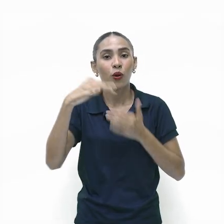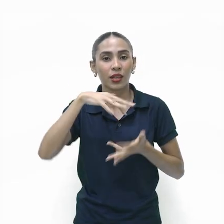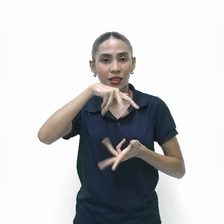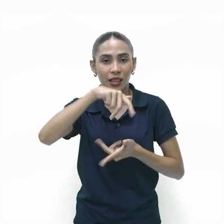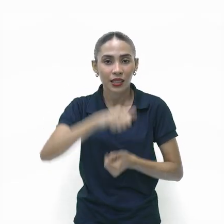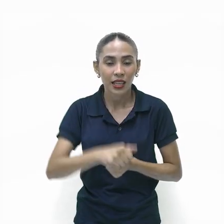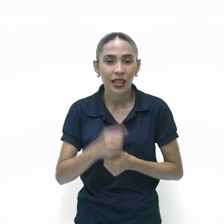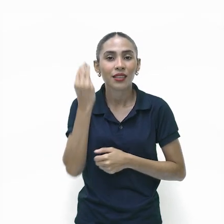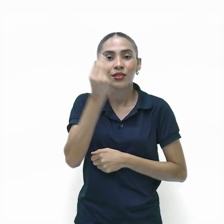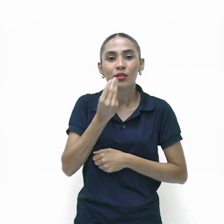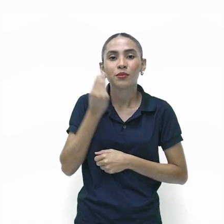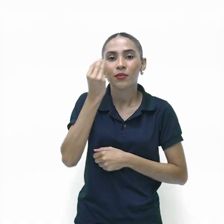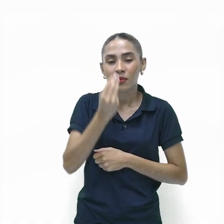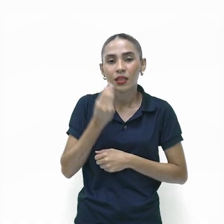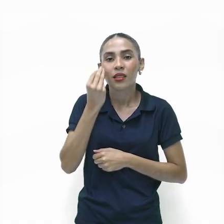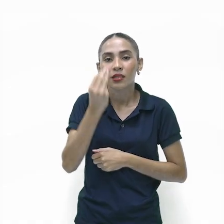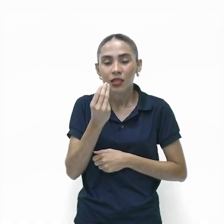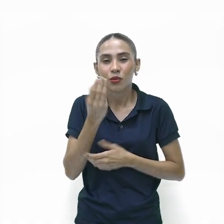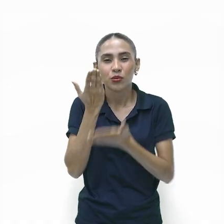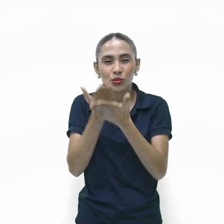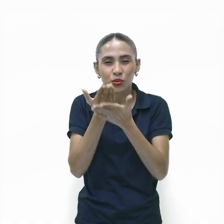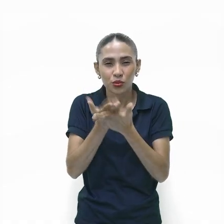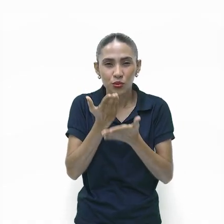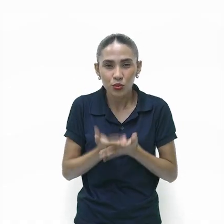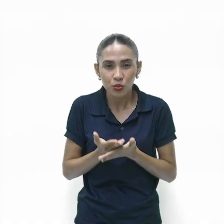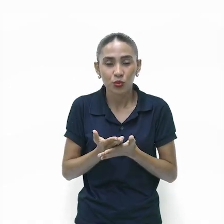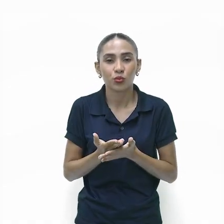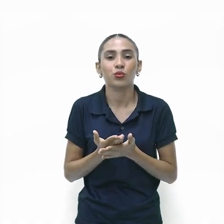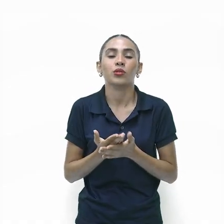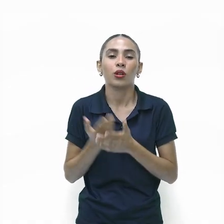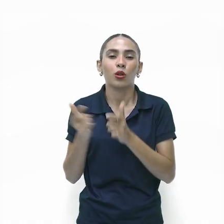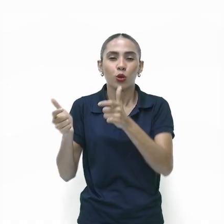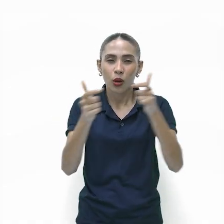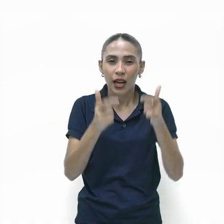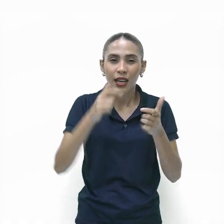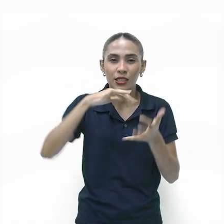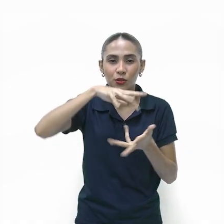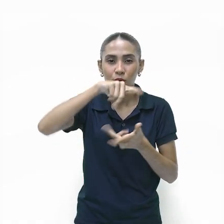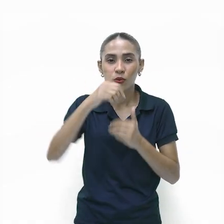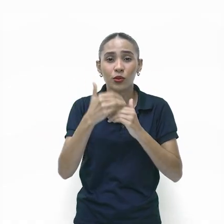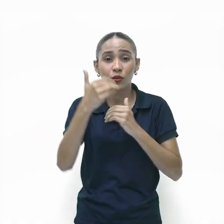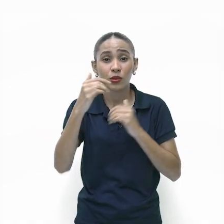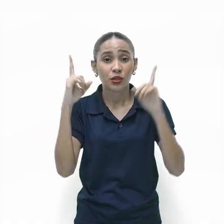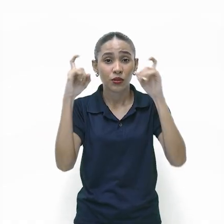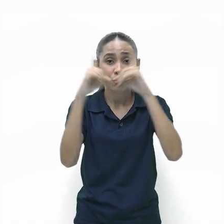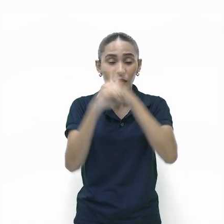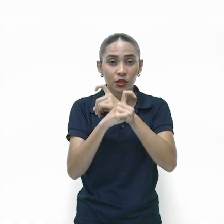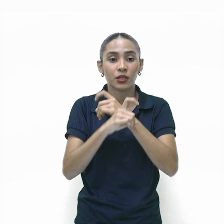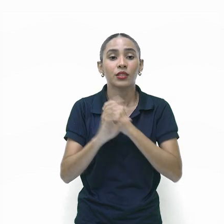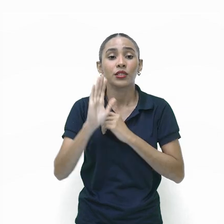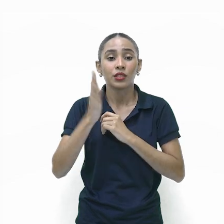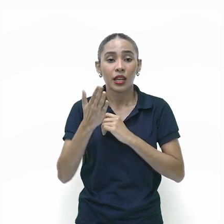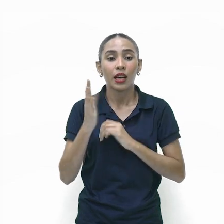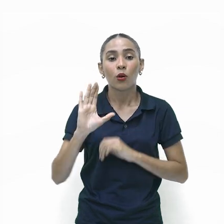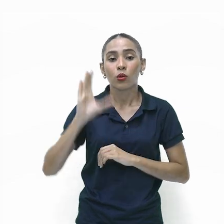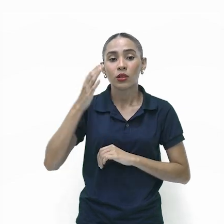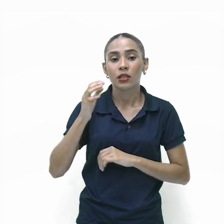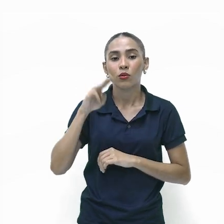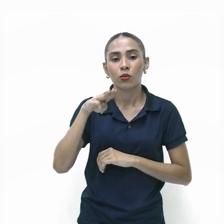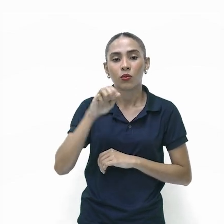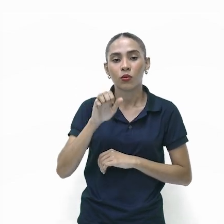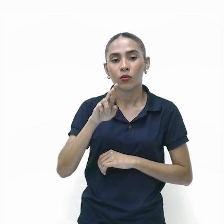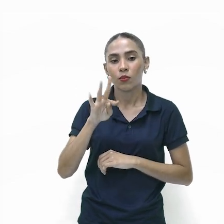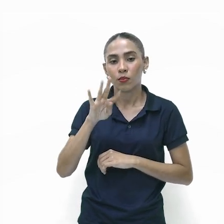né, inspiradas aí nos estudos das partes mais extremas do planeta. Uma que já está acontecendo, que é a missão